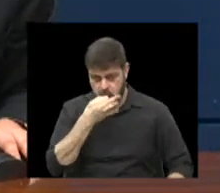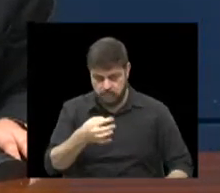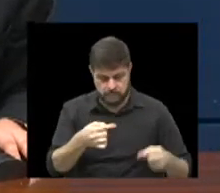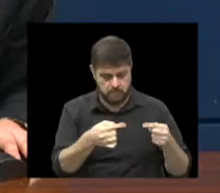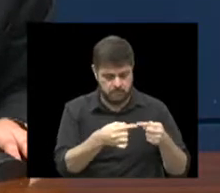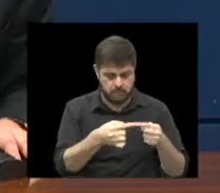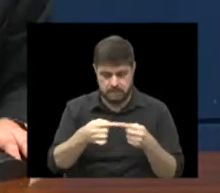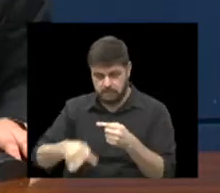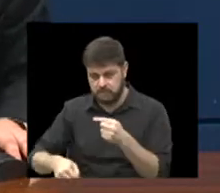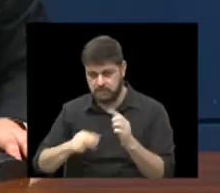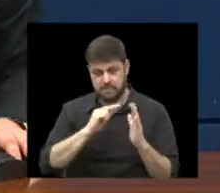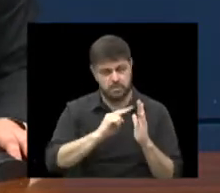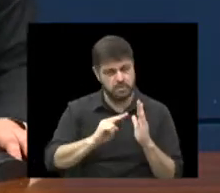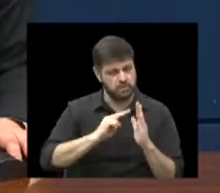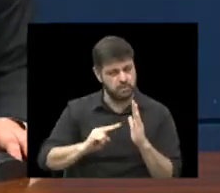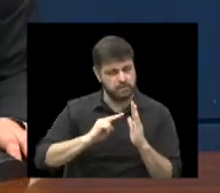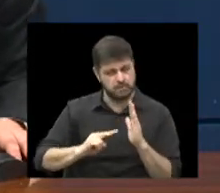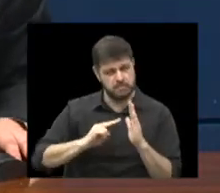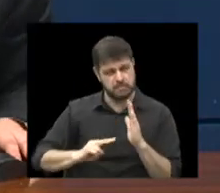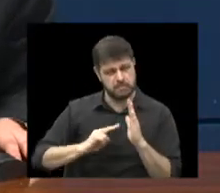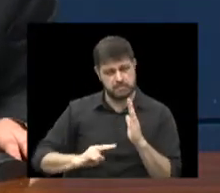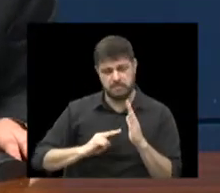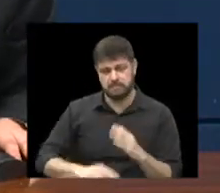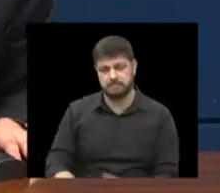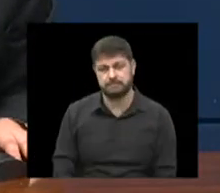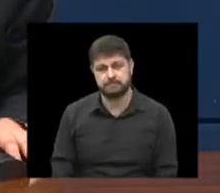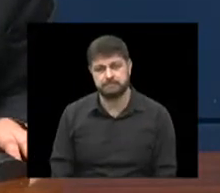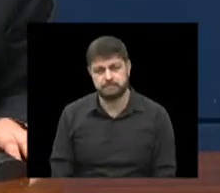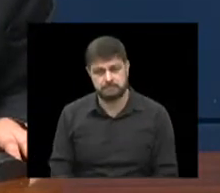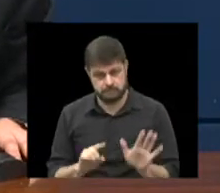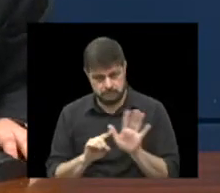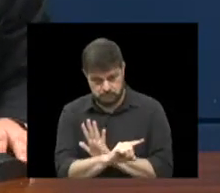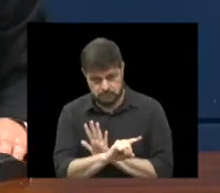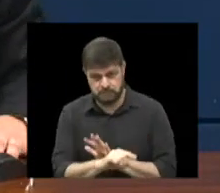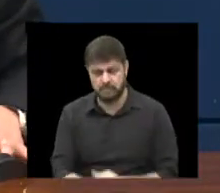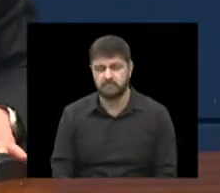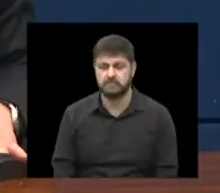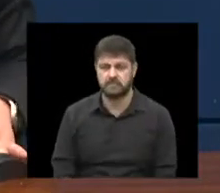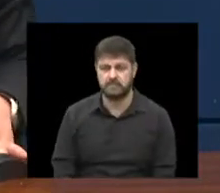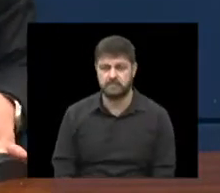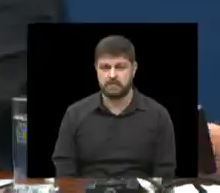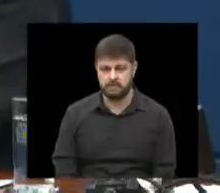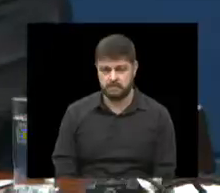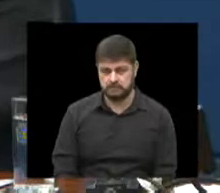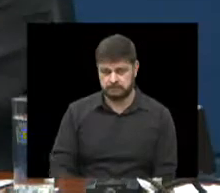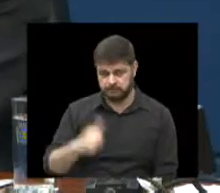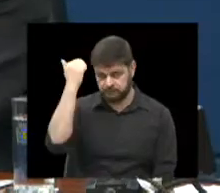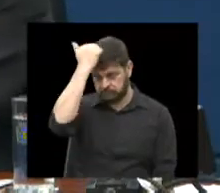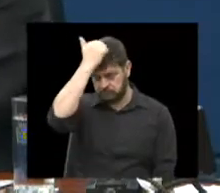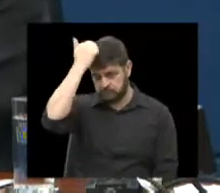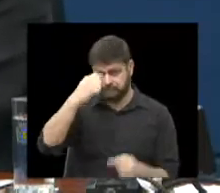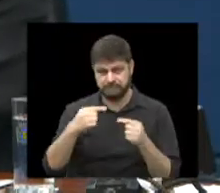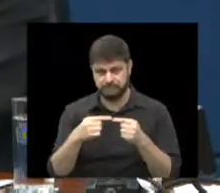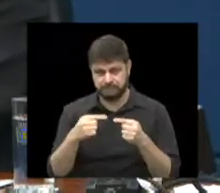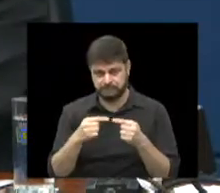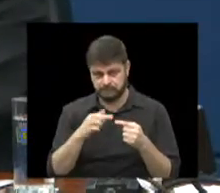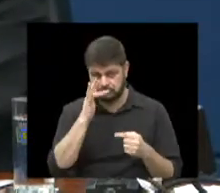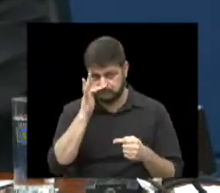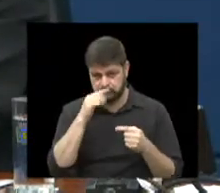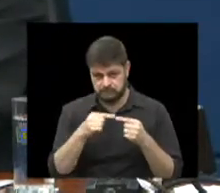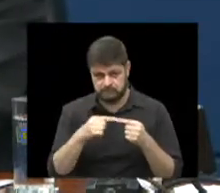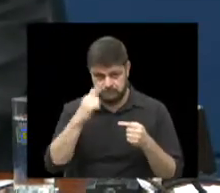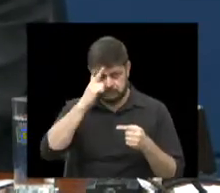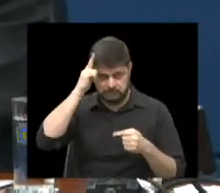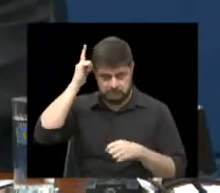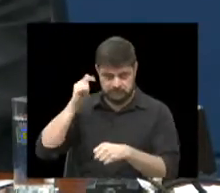vereadores favoráveis dirão sim, contrários dirão não. Vereador Pastor Elias, chamada de votação. Ailton da Farmácia, sim. Flores,